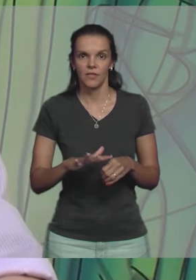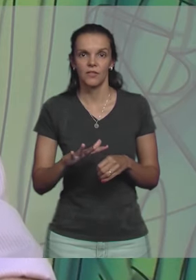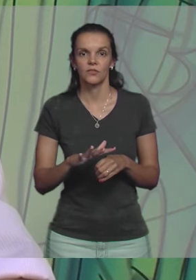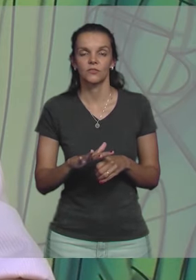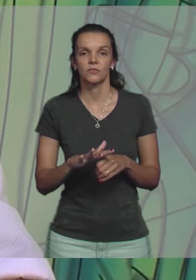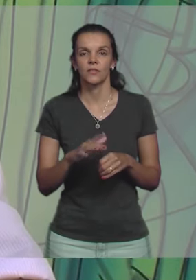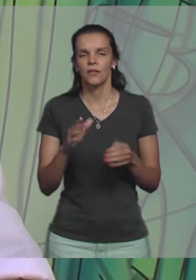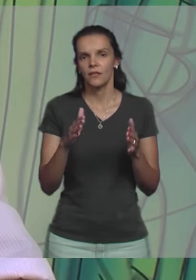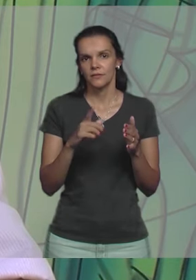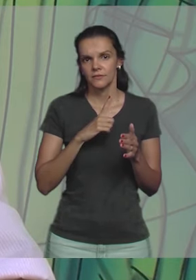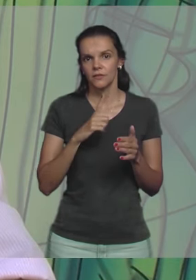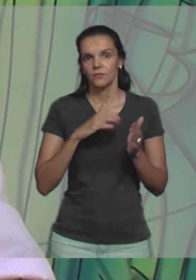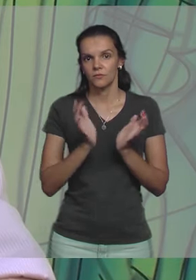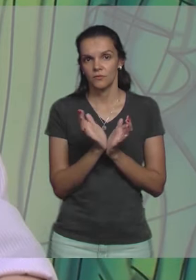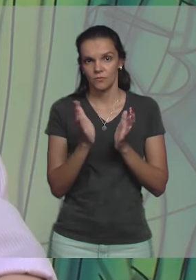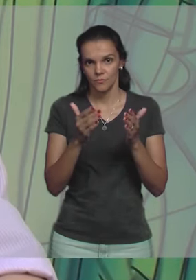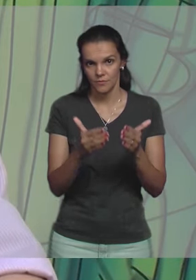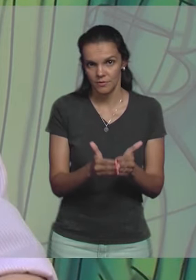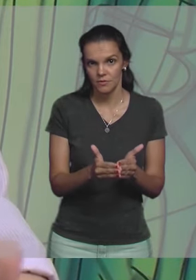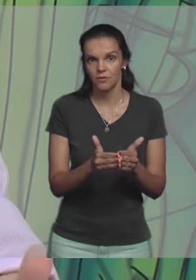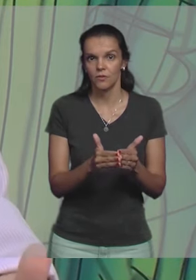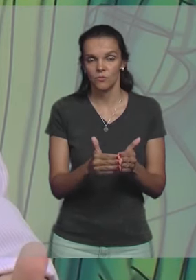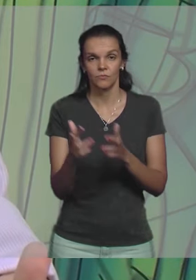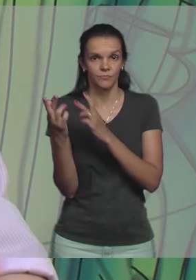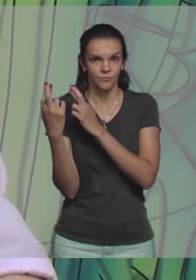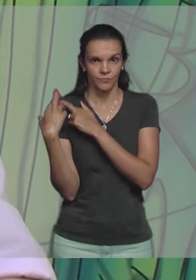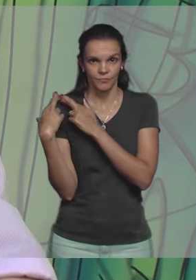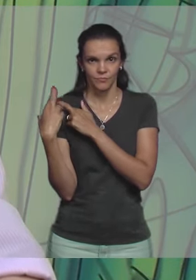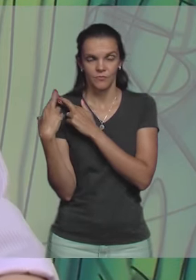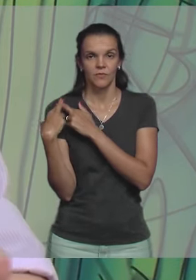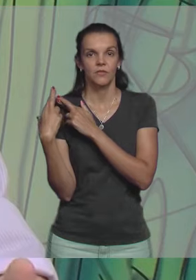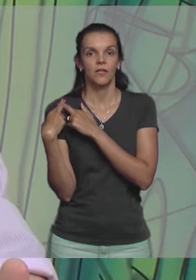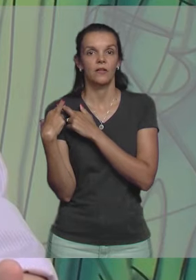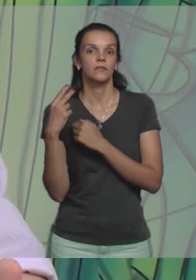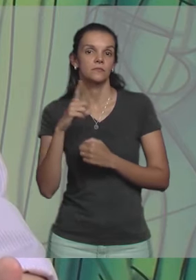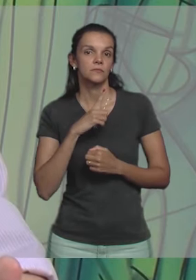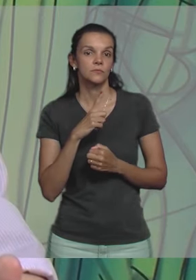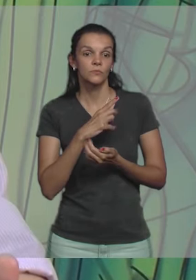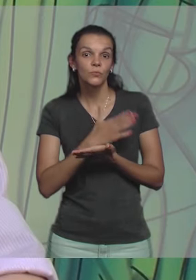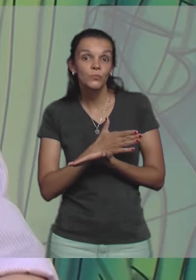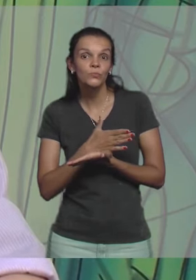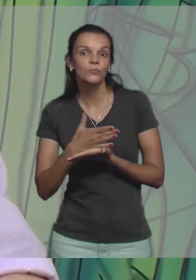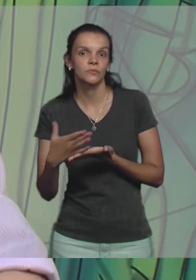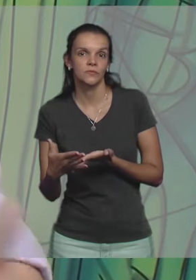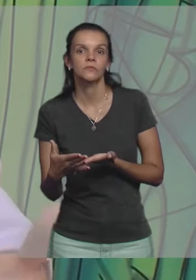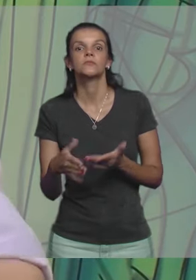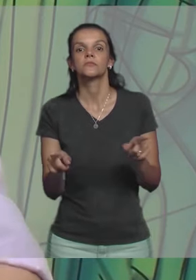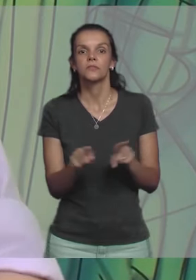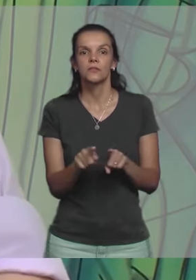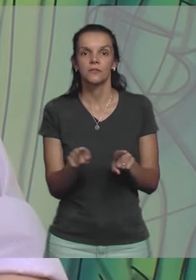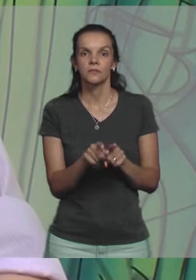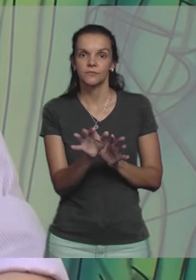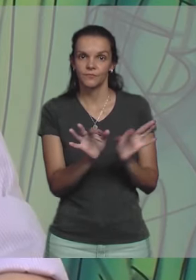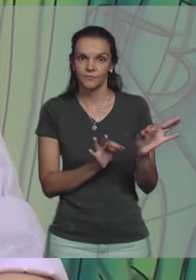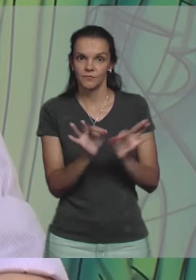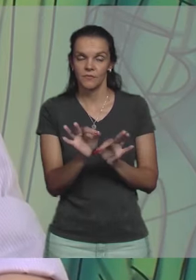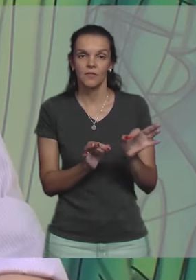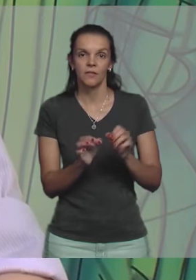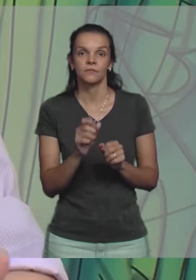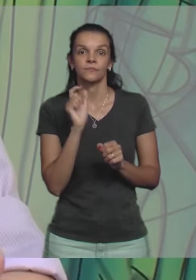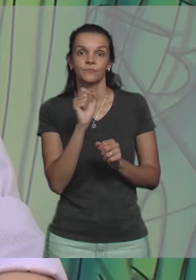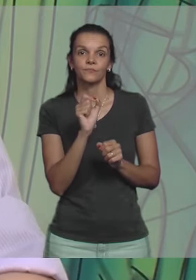de uma comissão ou de um comitê executivo responsável por dar as diretrizes iniciais. Inclusive, nessa preparação está a